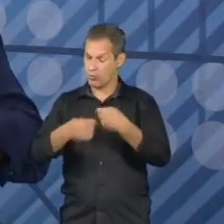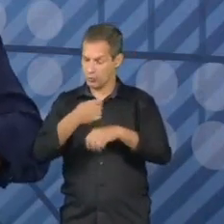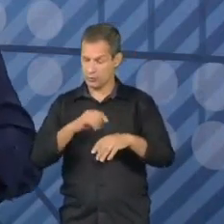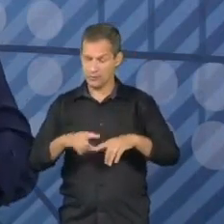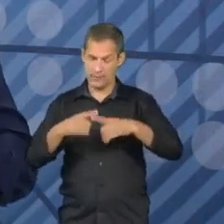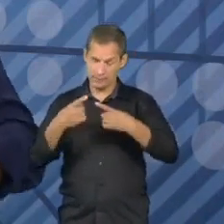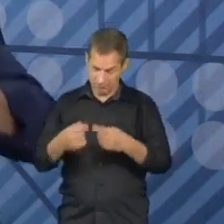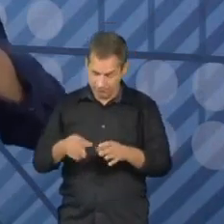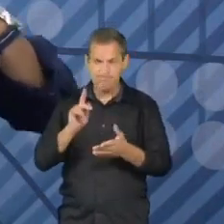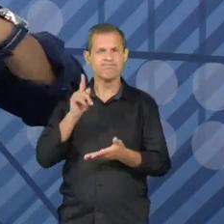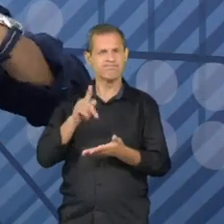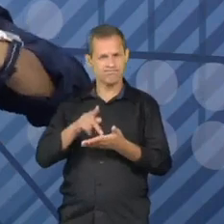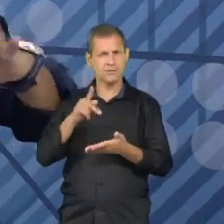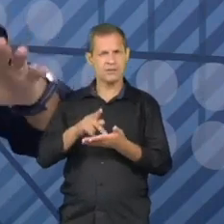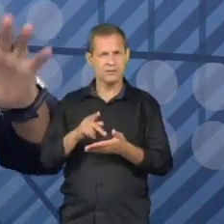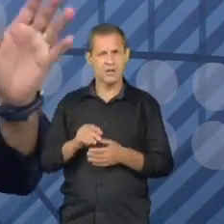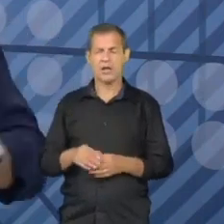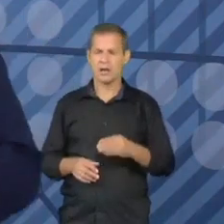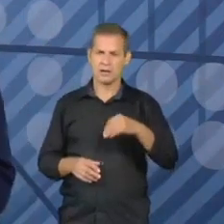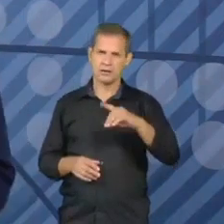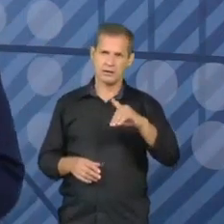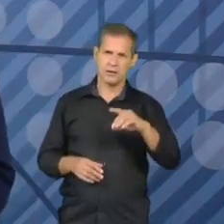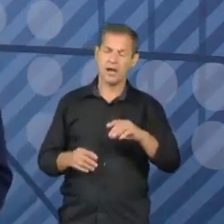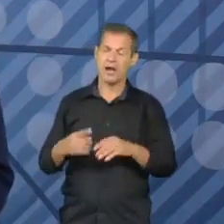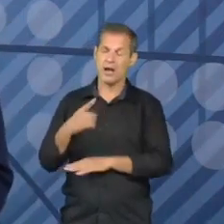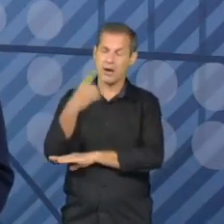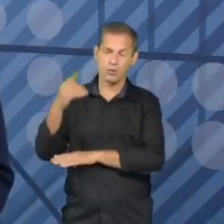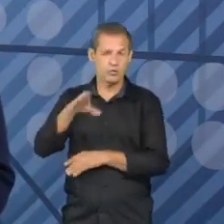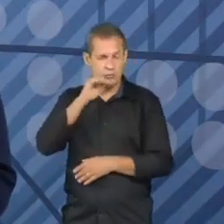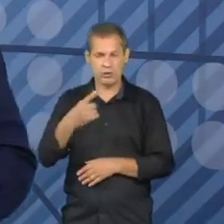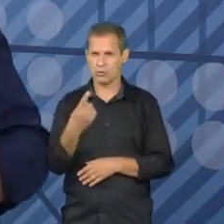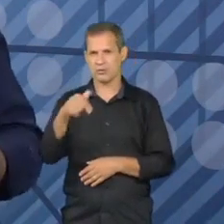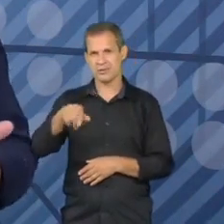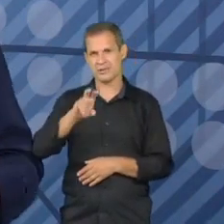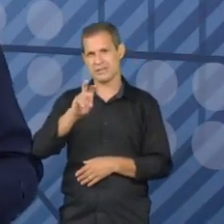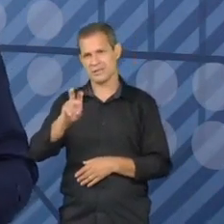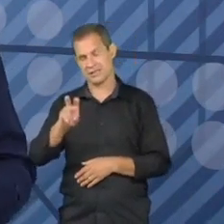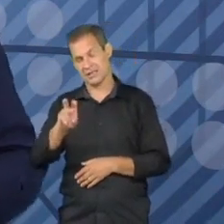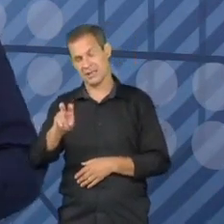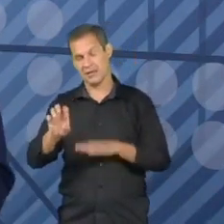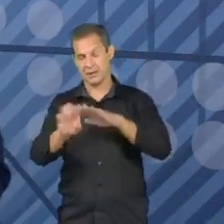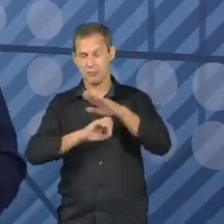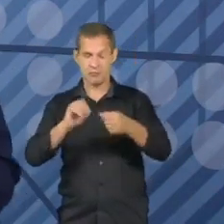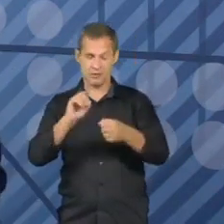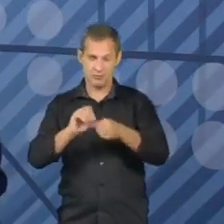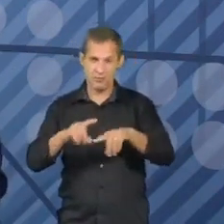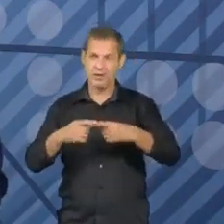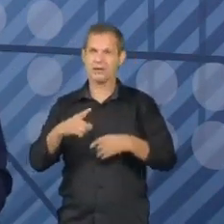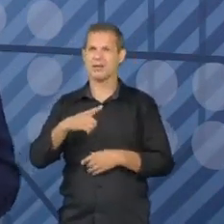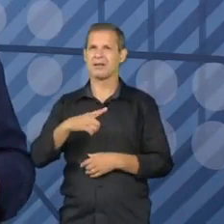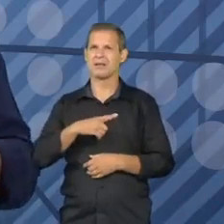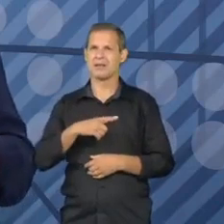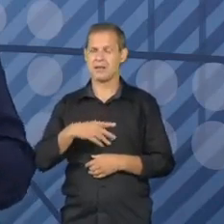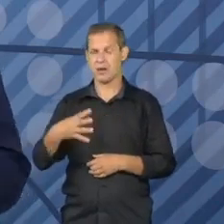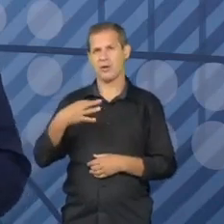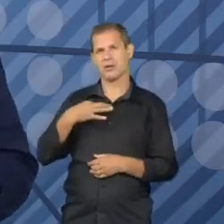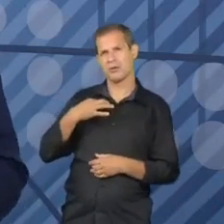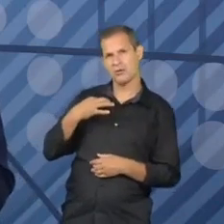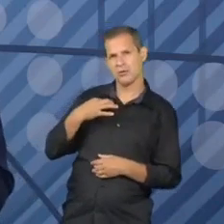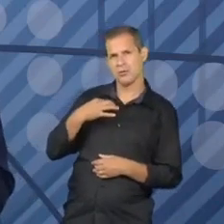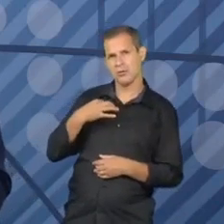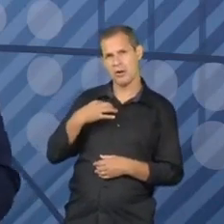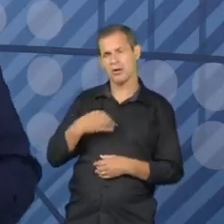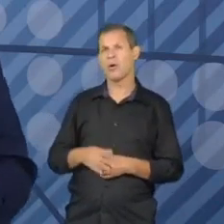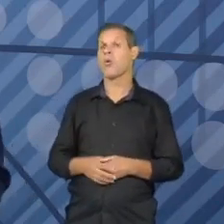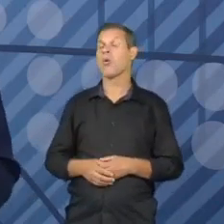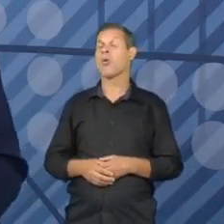olha, realmente a altura média dos funcionários é 1,75 m. A empresa toma a decisão se vai fornecer lá os uniformes ou equipamentos